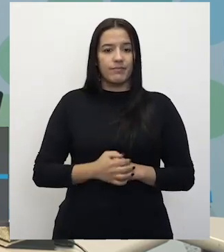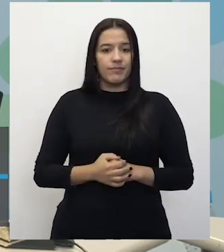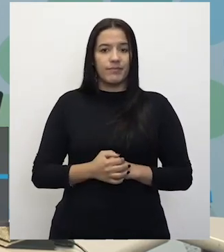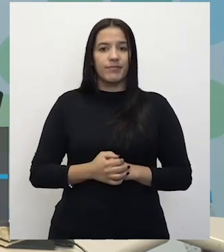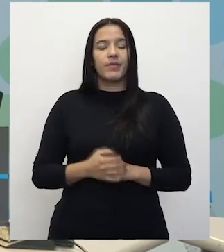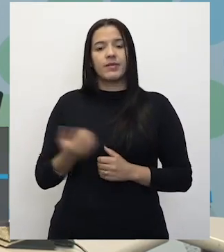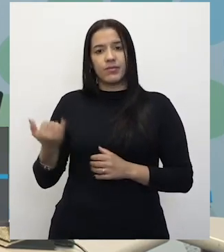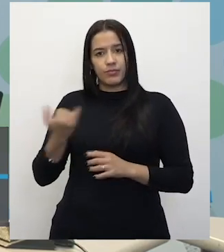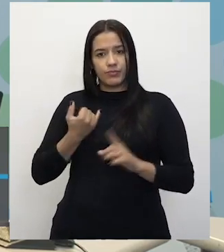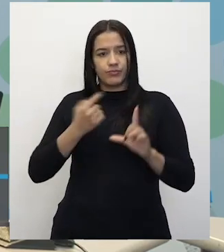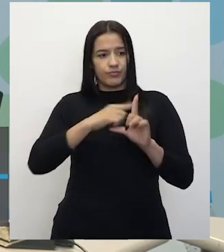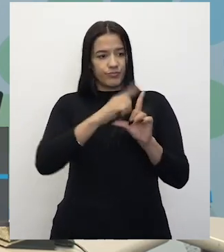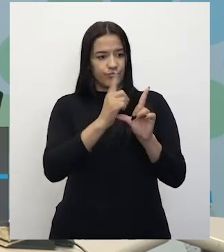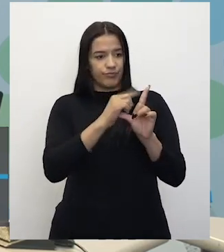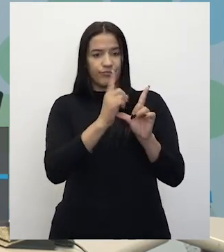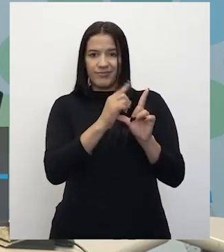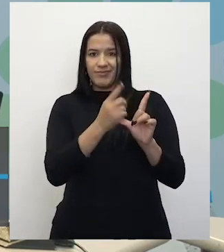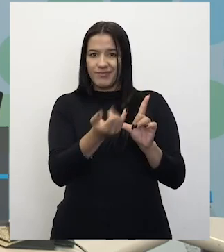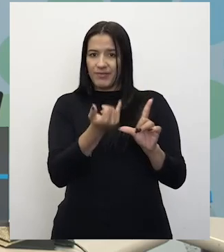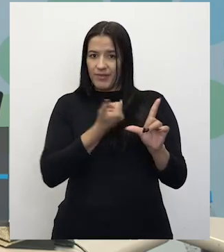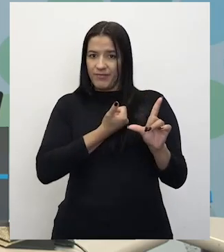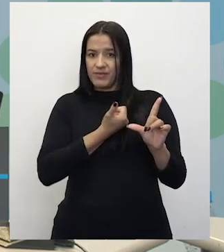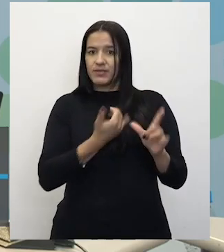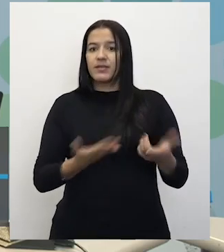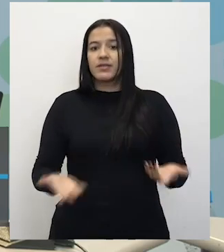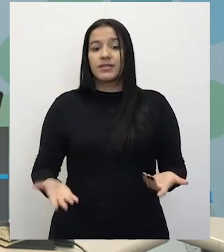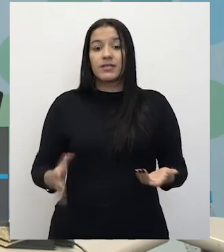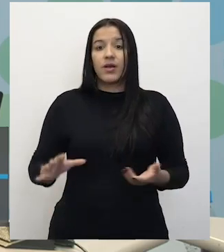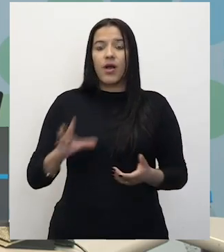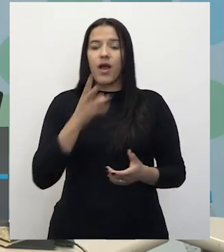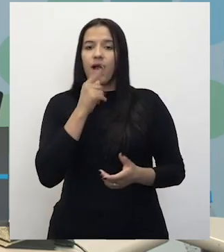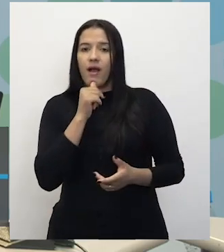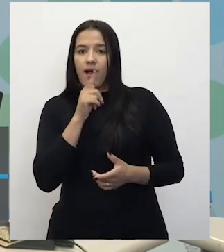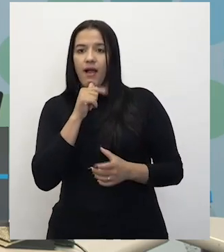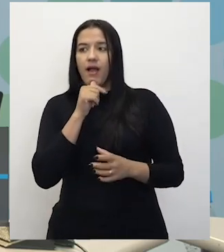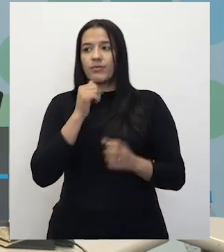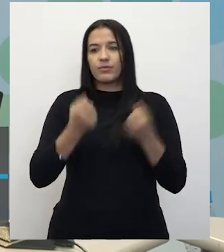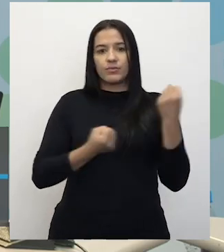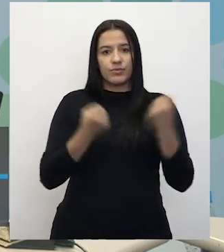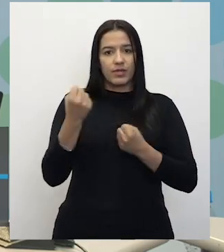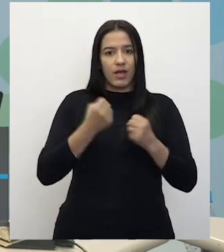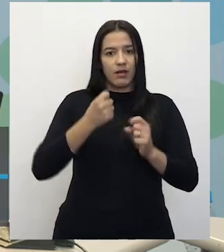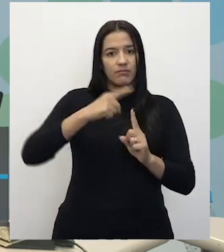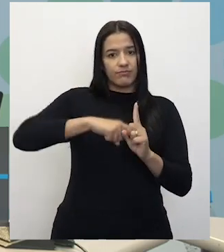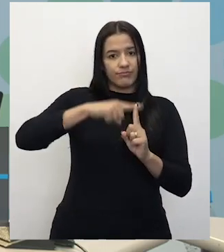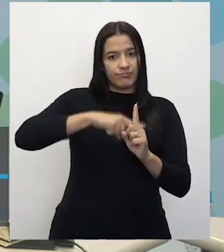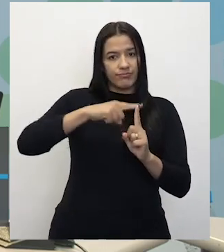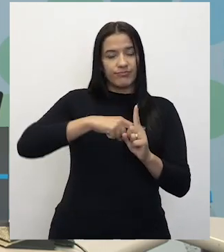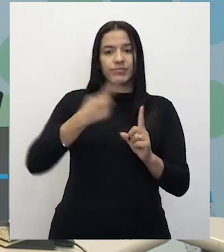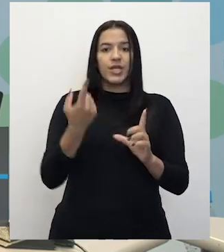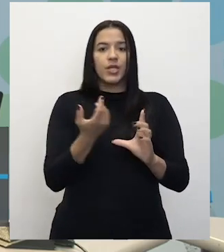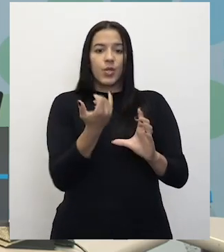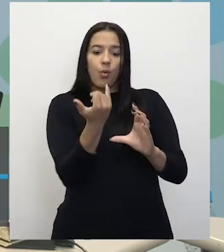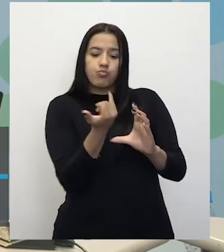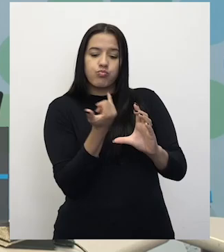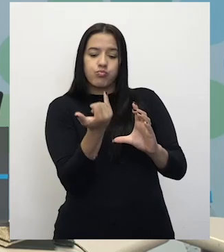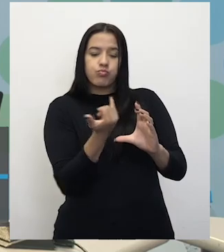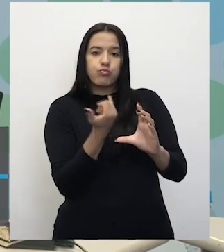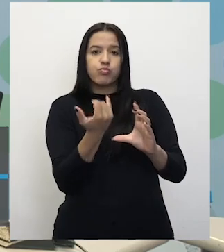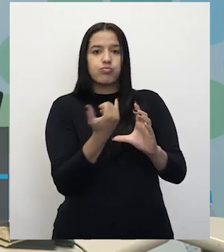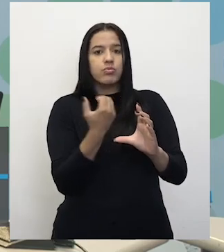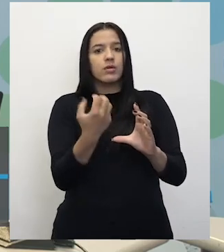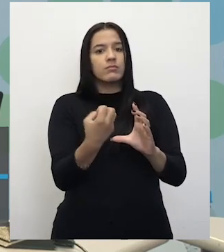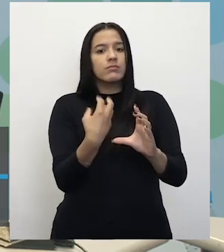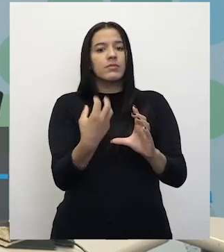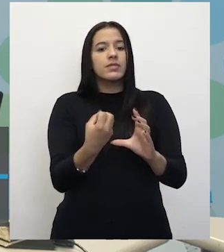até a água do veículo, a temperatura, tudo tem indicadores. Então, indicadores não é só uma coisa que às vezes a gente usa num planejamento, às vezes é